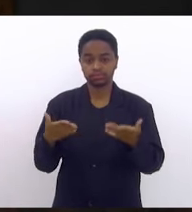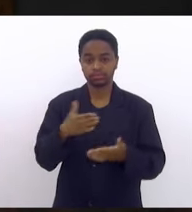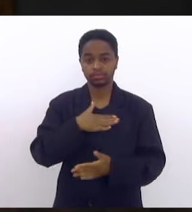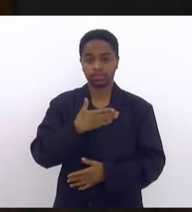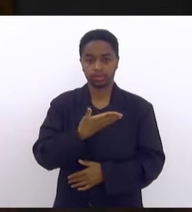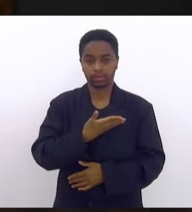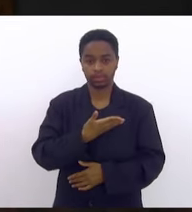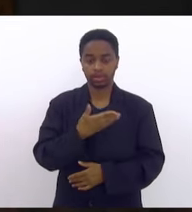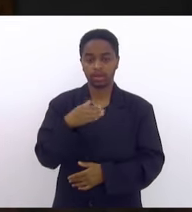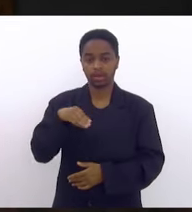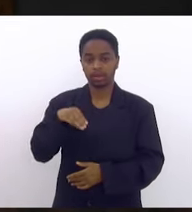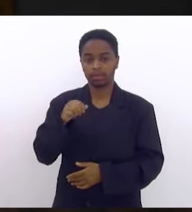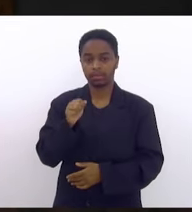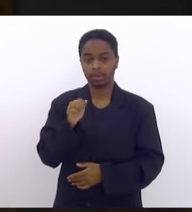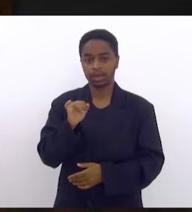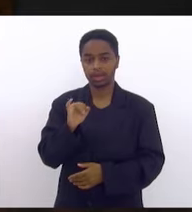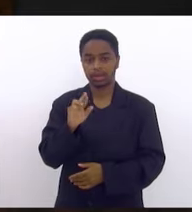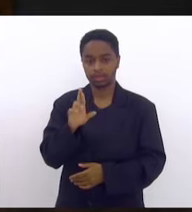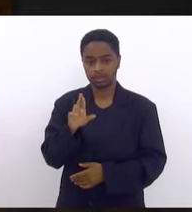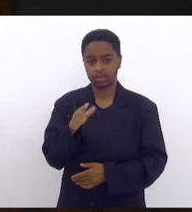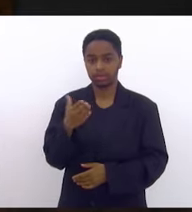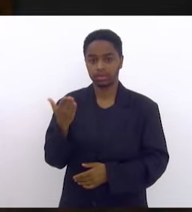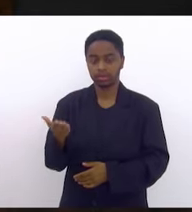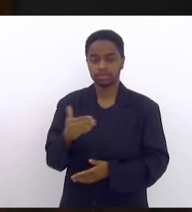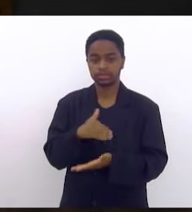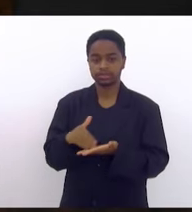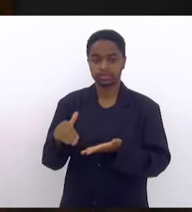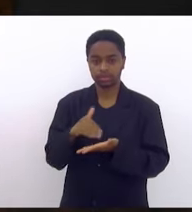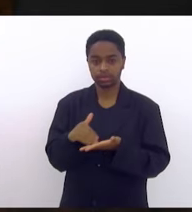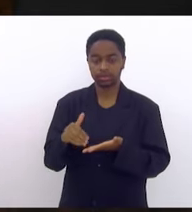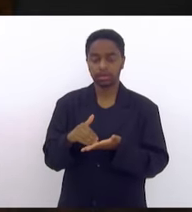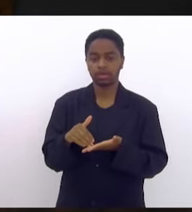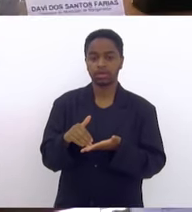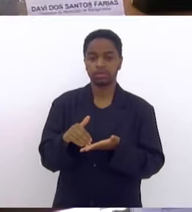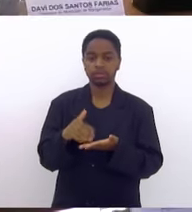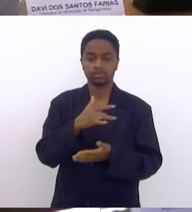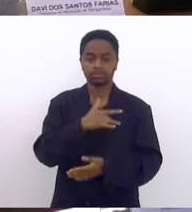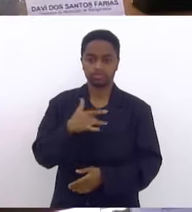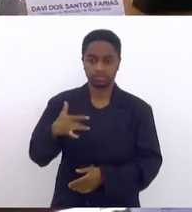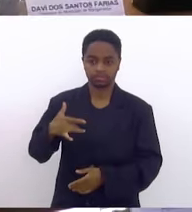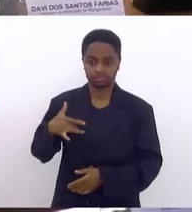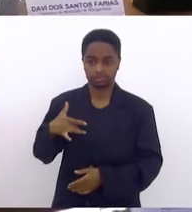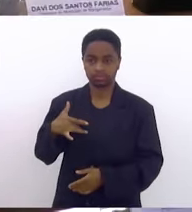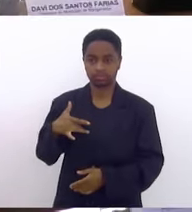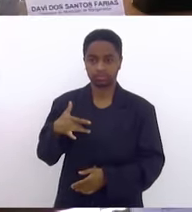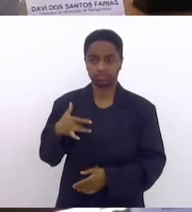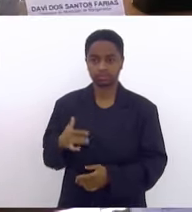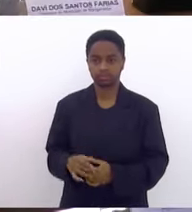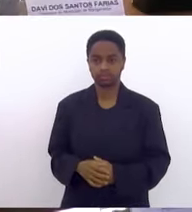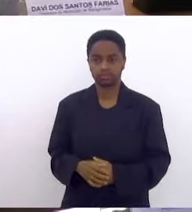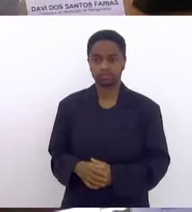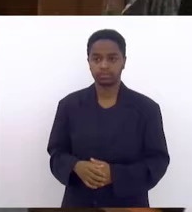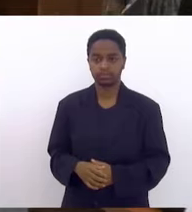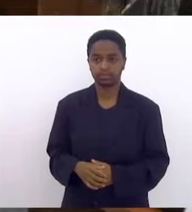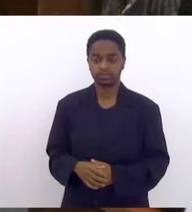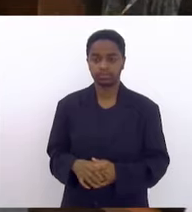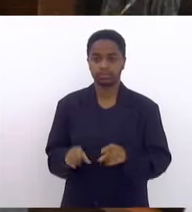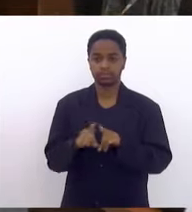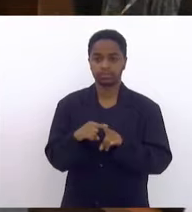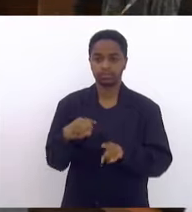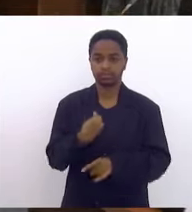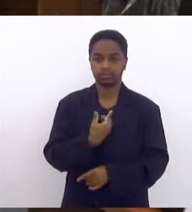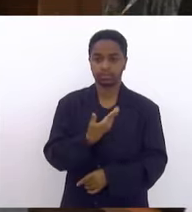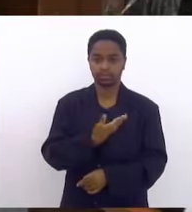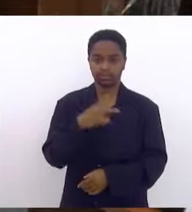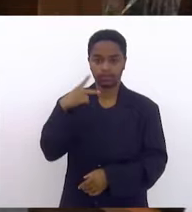chama-se Dr. Maí Araújo Bichara, atual secretário municipal de saúde, e nosso amigo vereador.